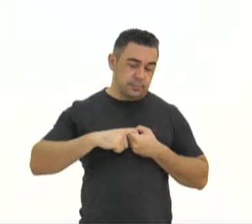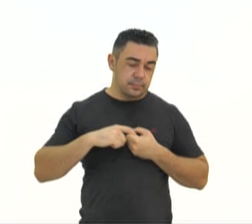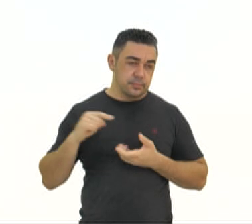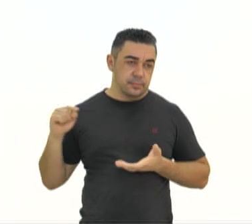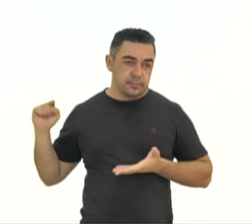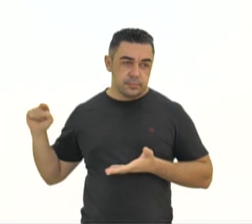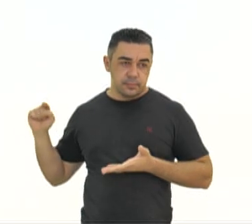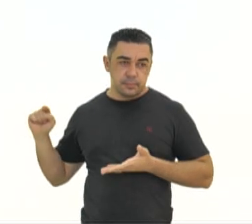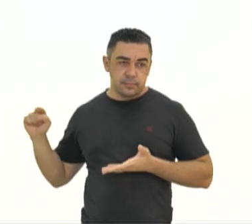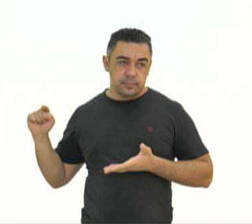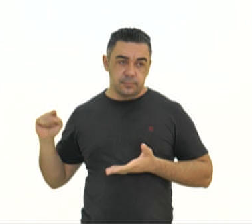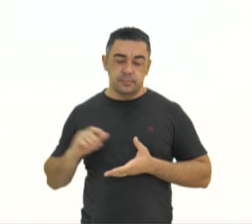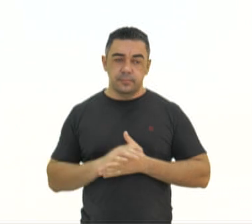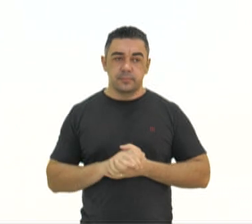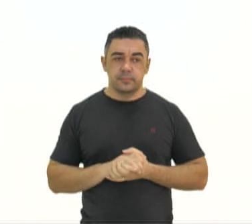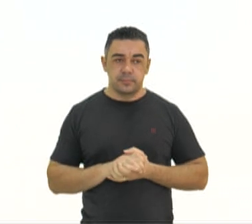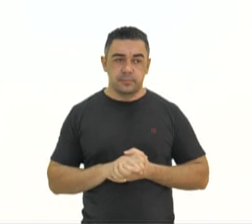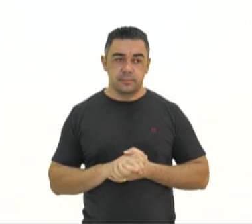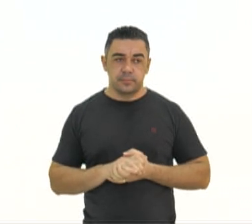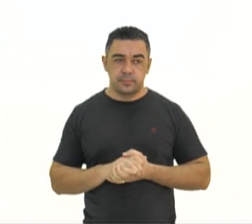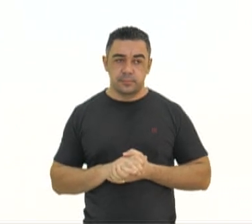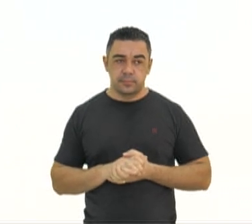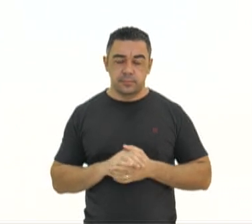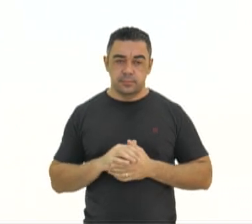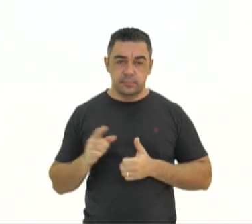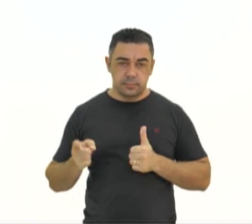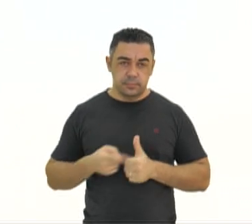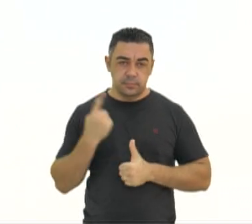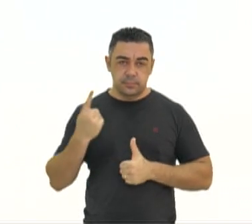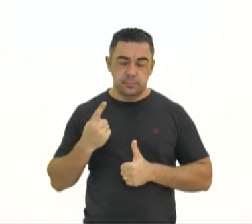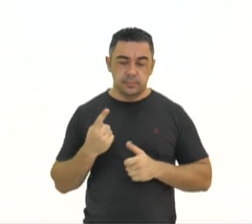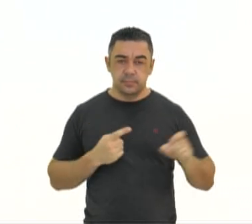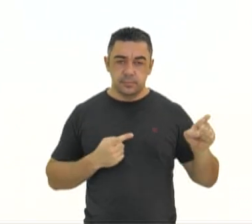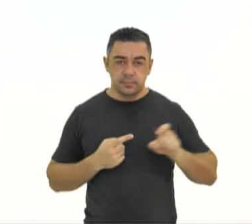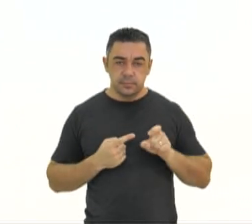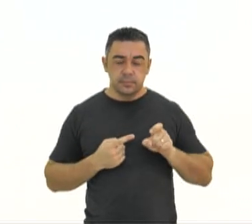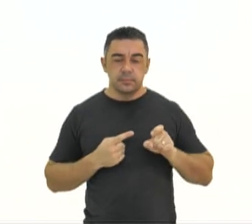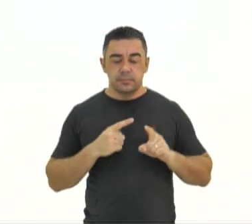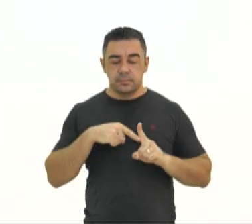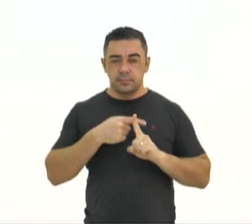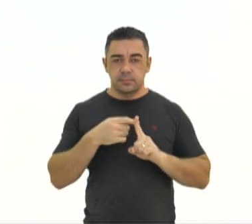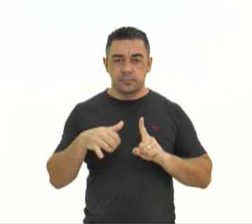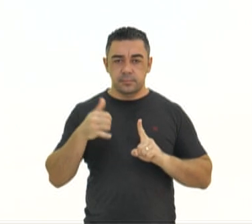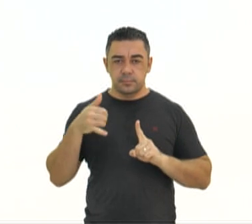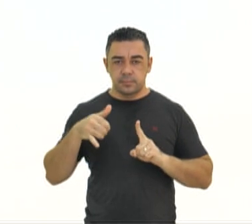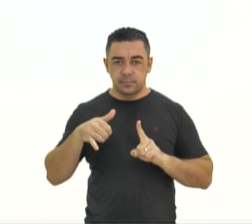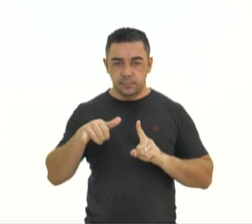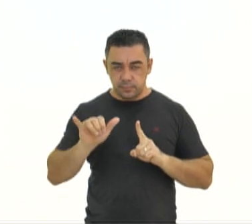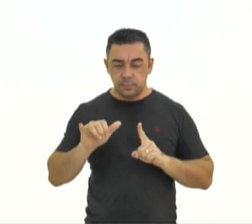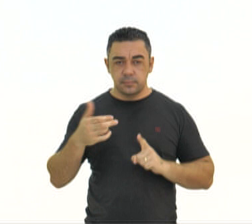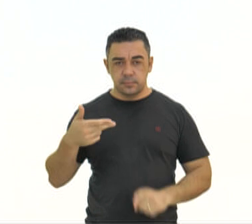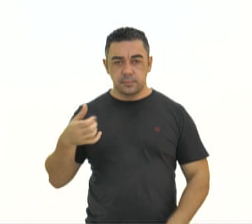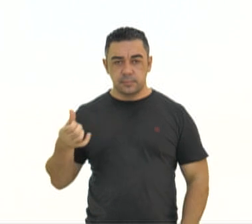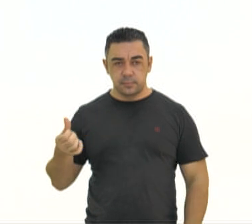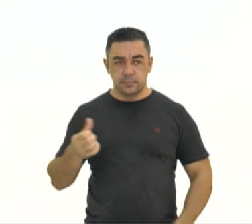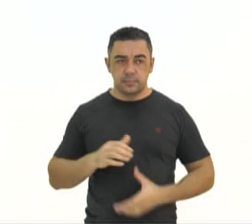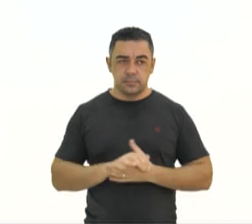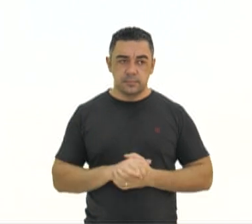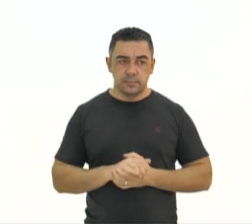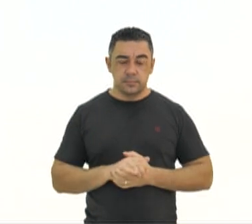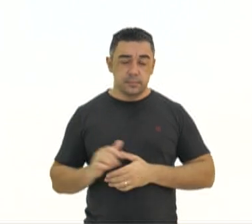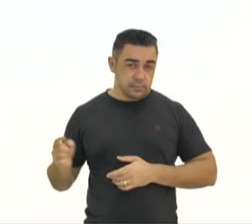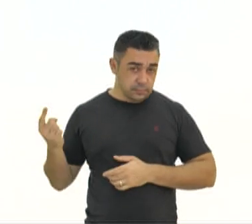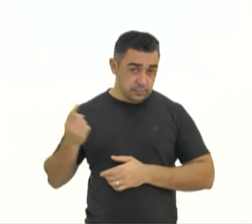tela anterior. Olha. Nossa primeira equação aqui, ó. X mais y igual a 6. Então aqui eu só estou com